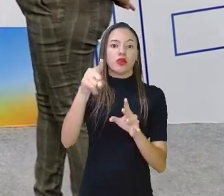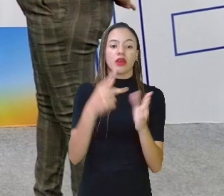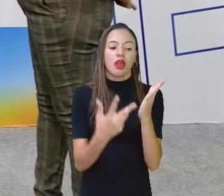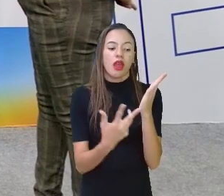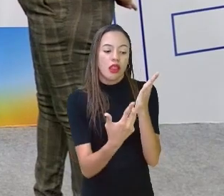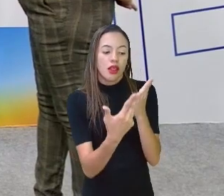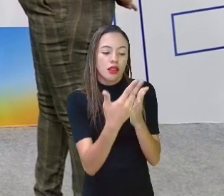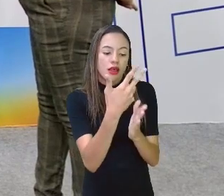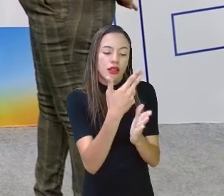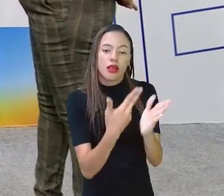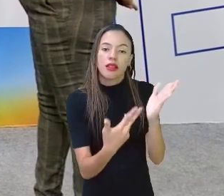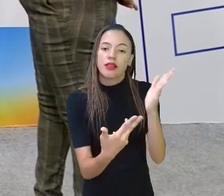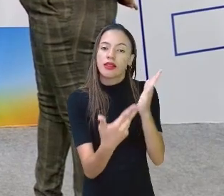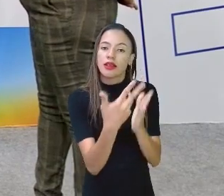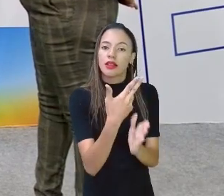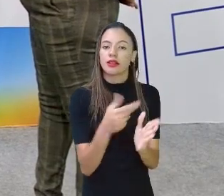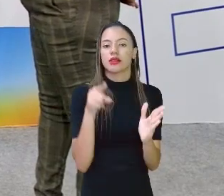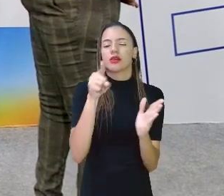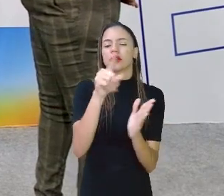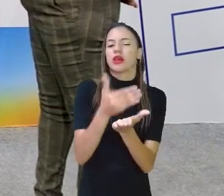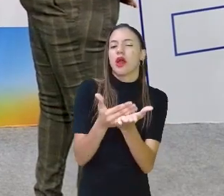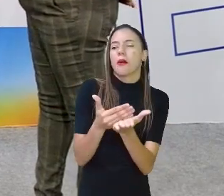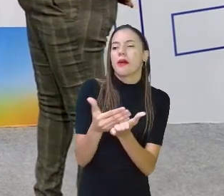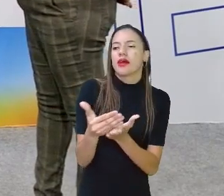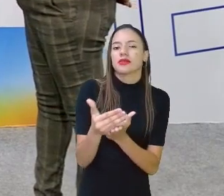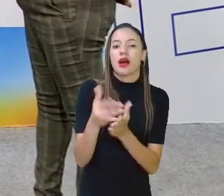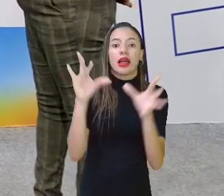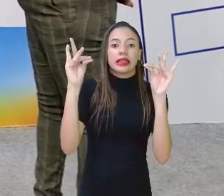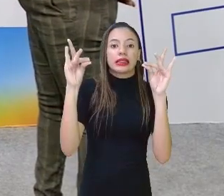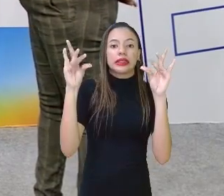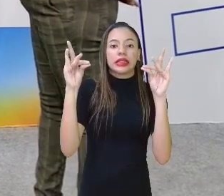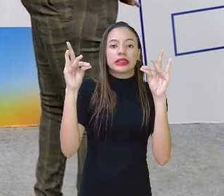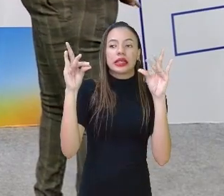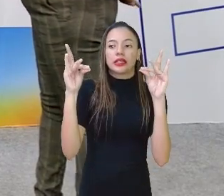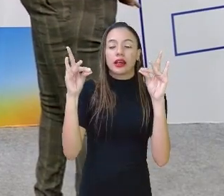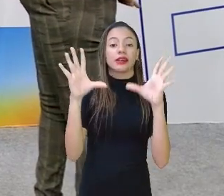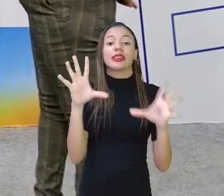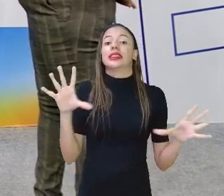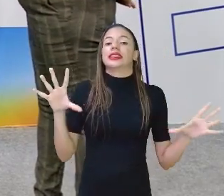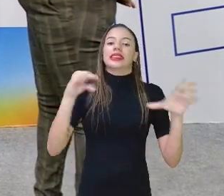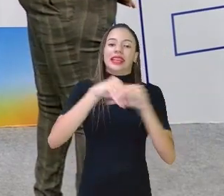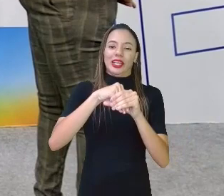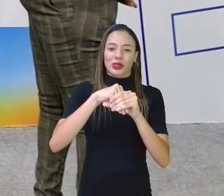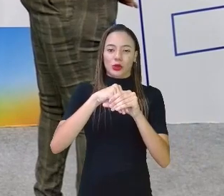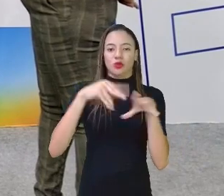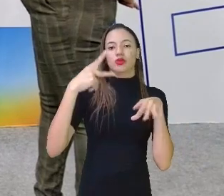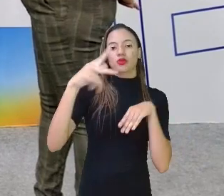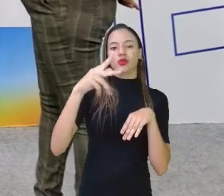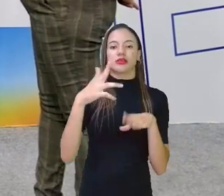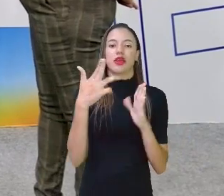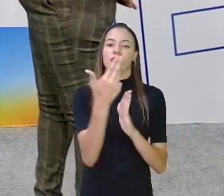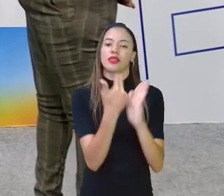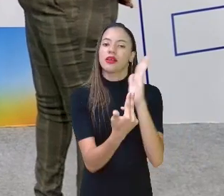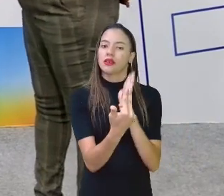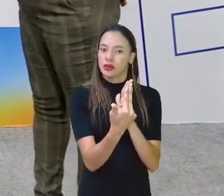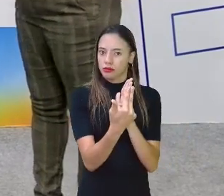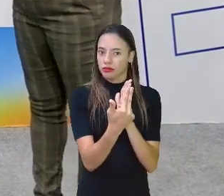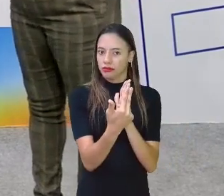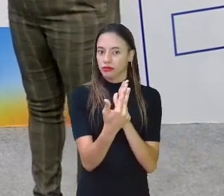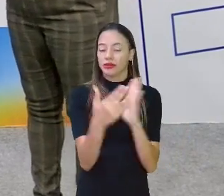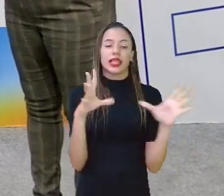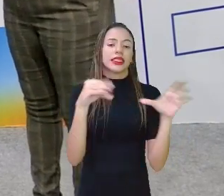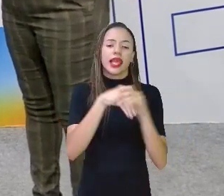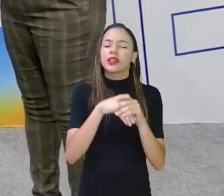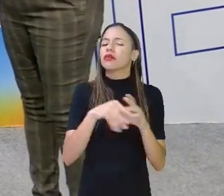tudinho e você começa a colar dentro do desenho que você fez. E lá você vai